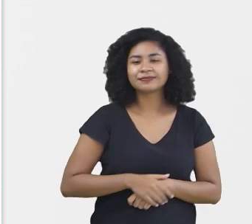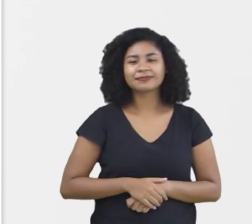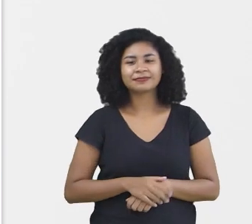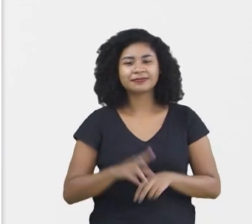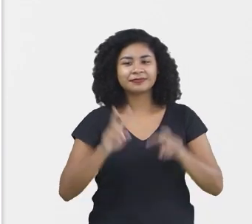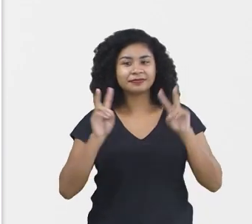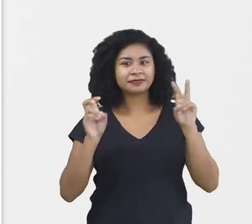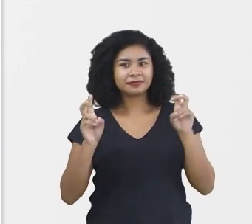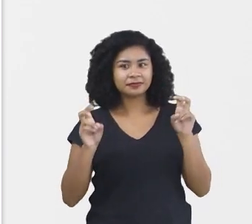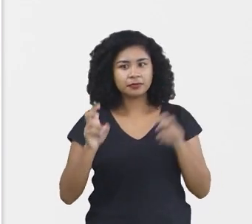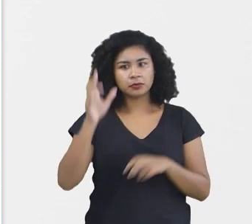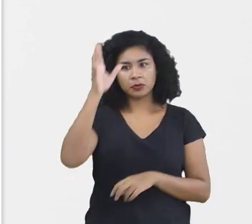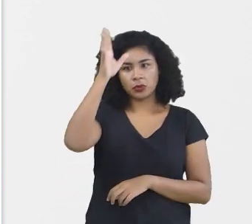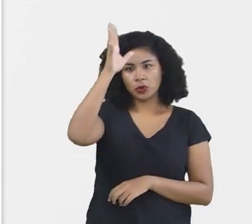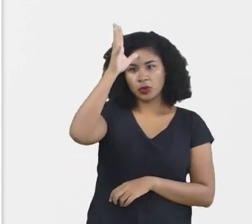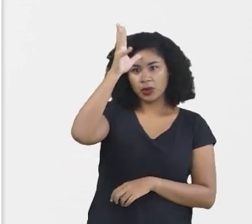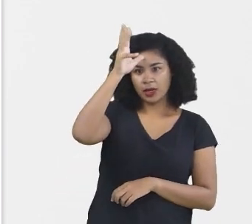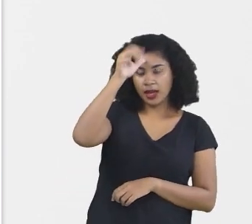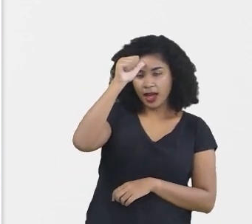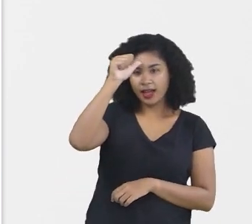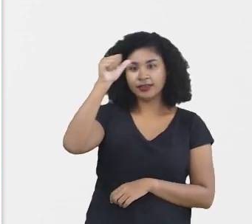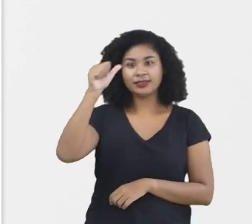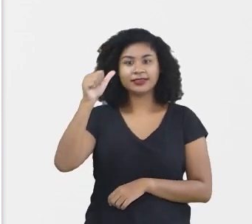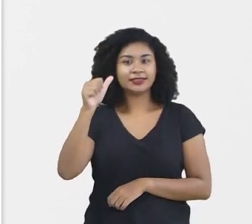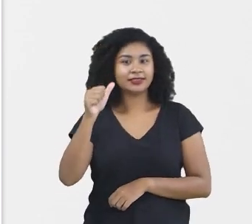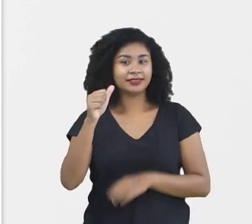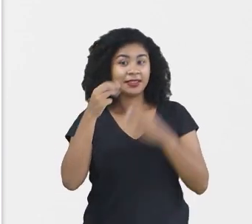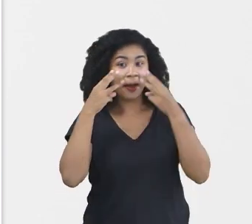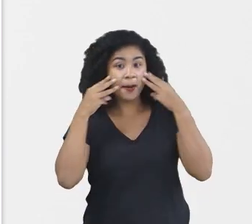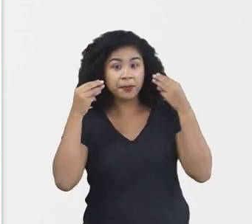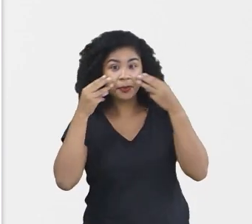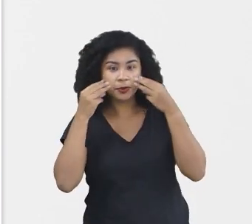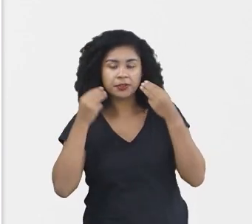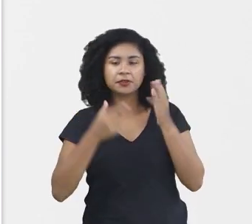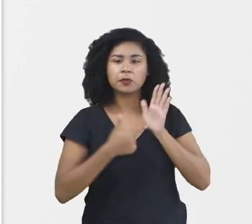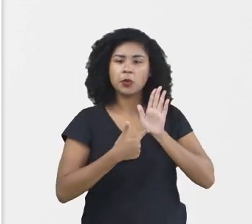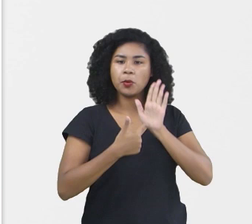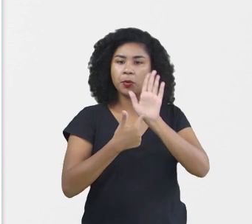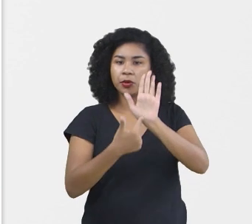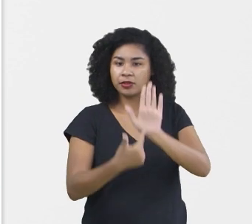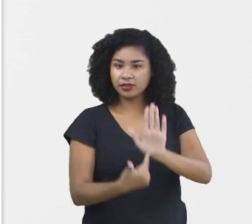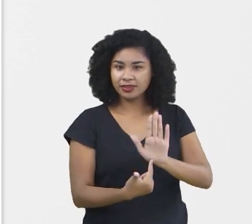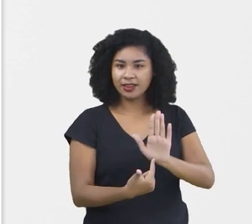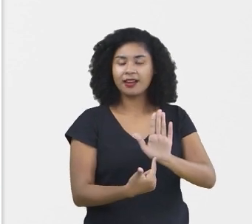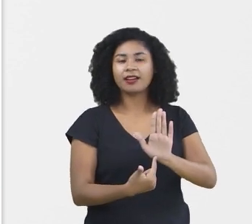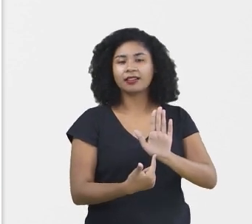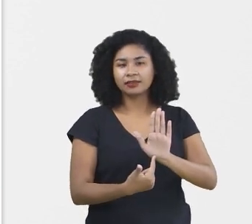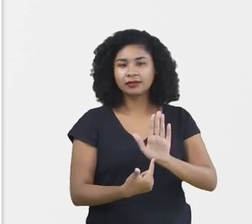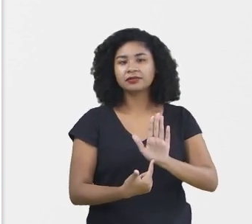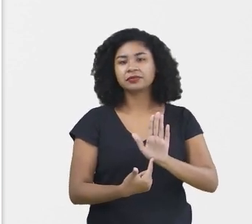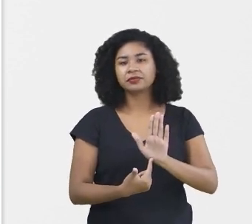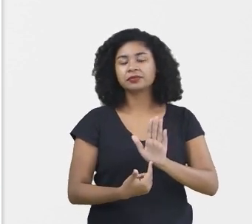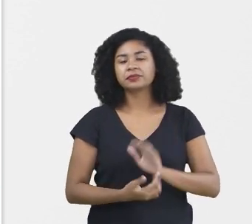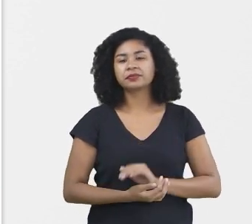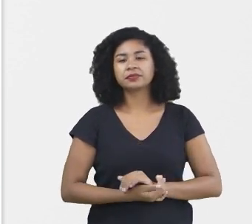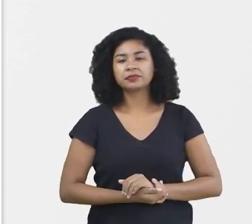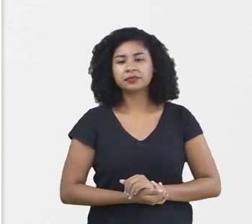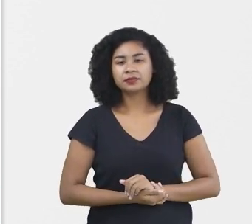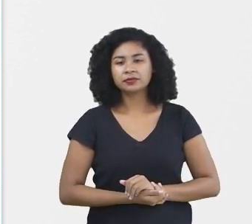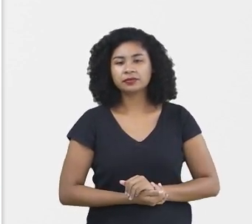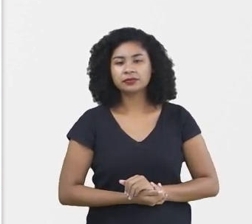o texto, para mostrar para vocês onde é que a gente vai mostrar para vocês aí como é que